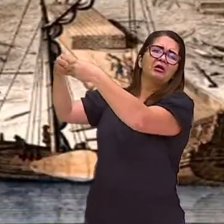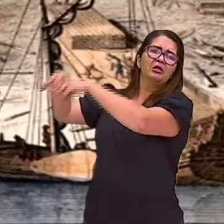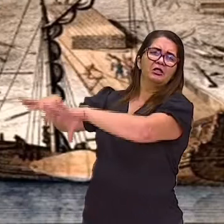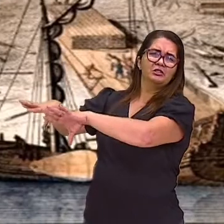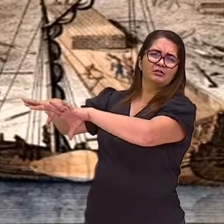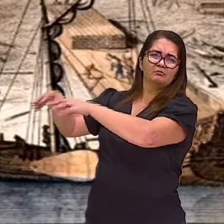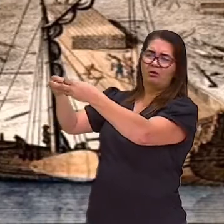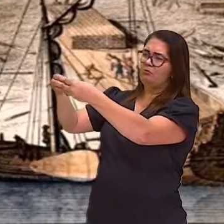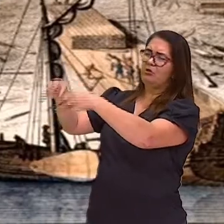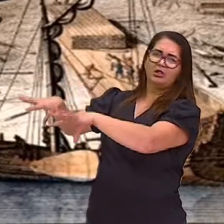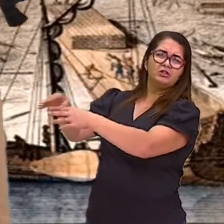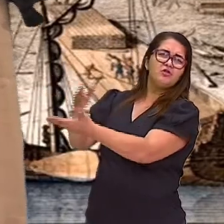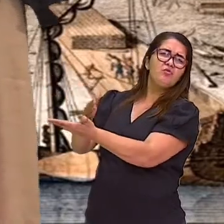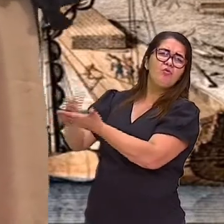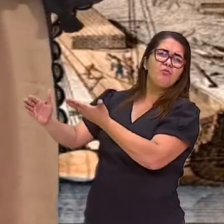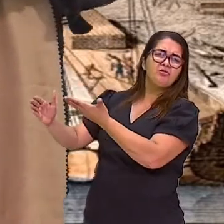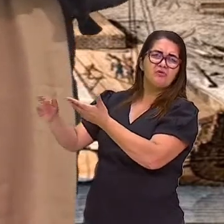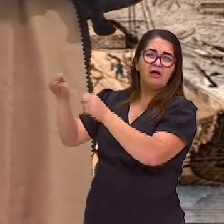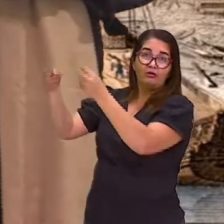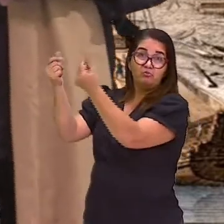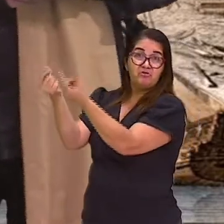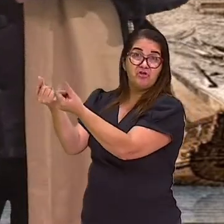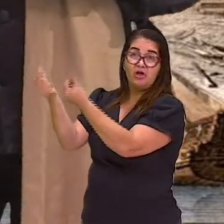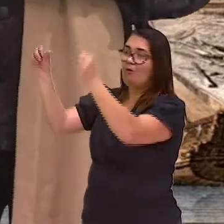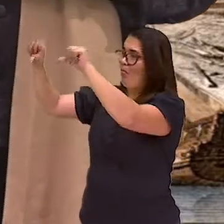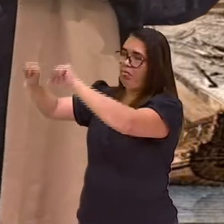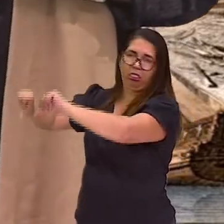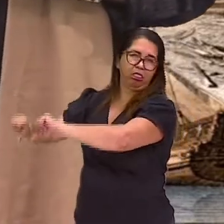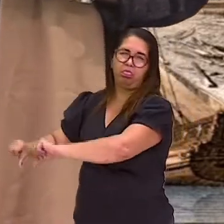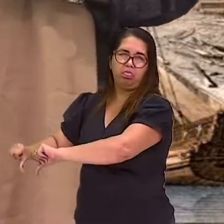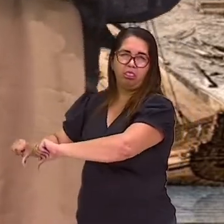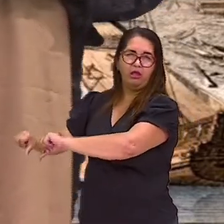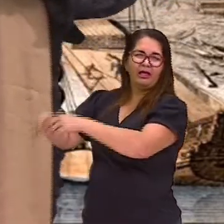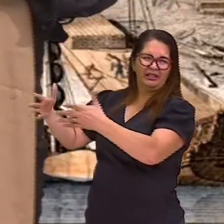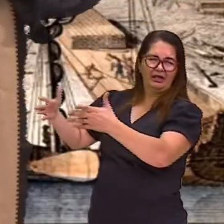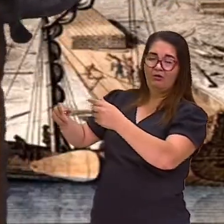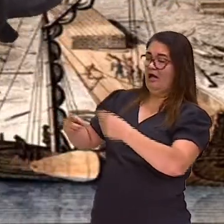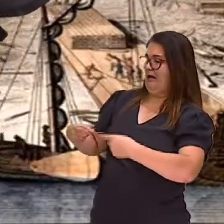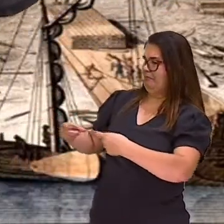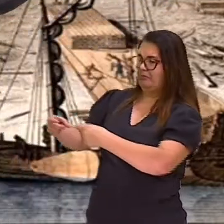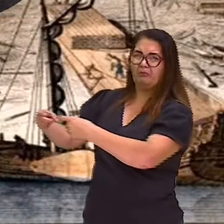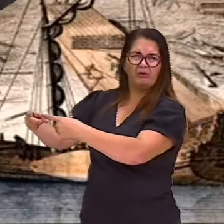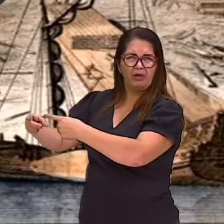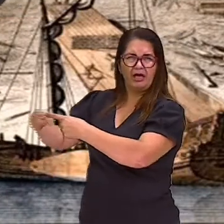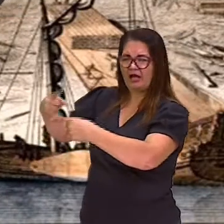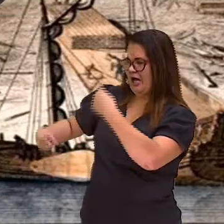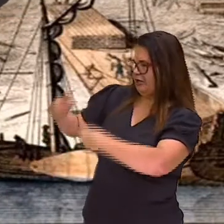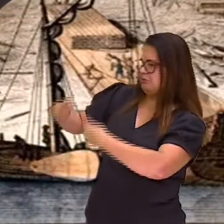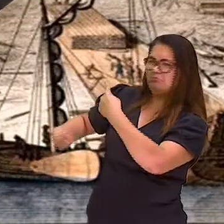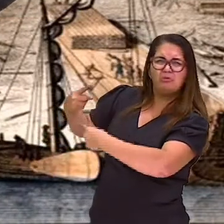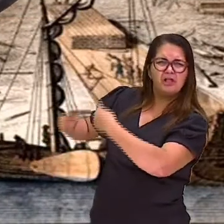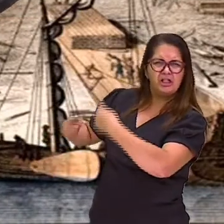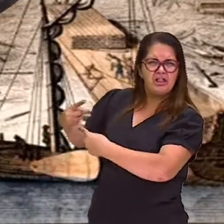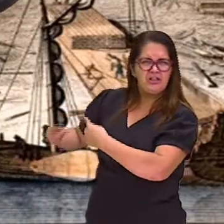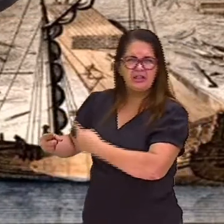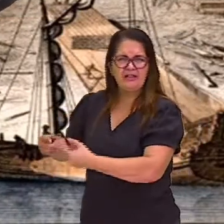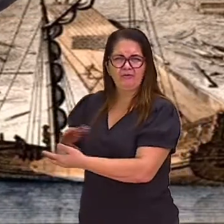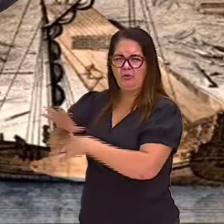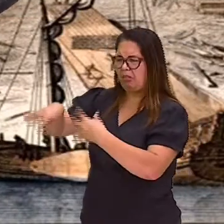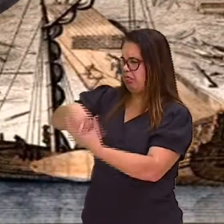acabou prejudicando severamente o empreendimento, uma vez que eles eram os responsáveis.